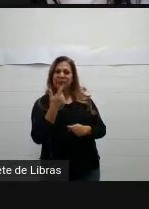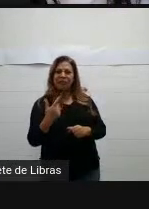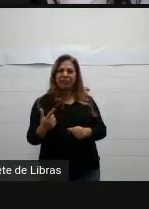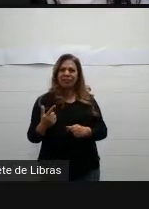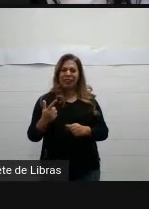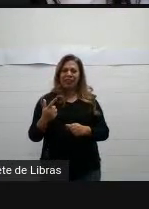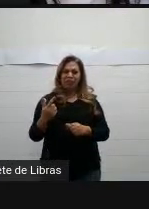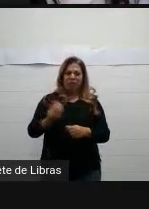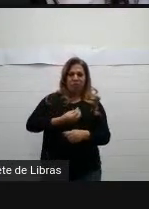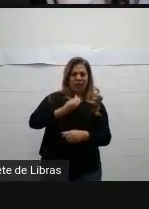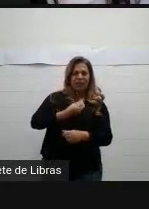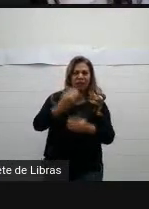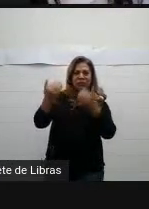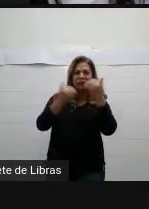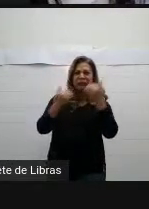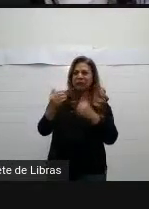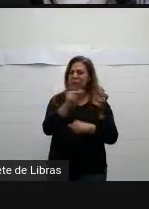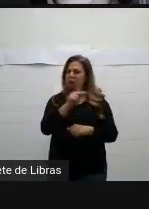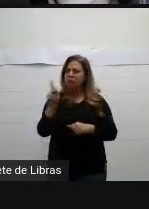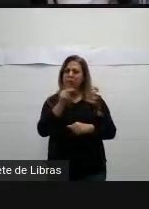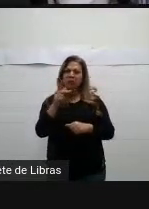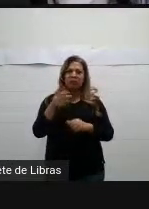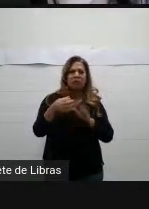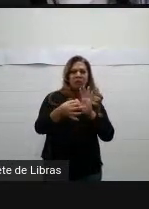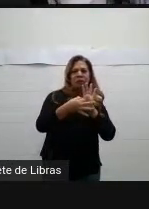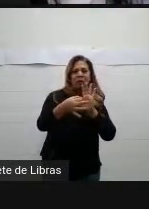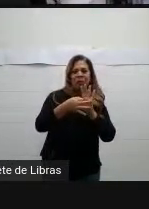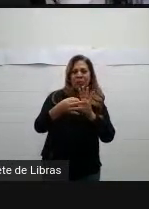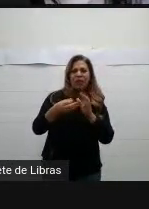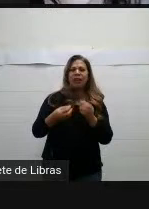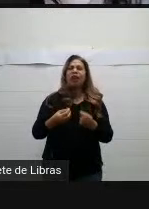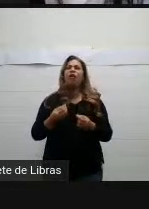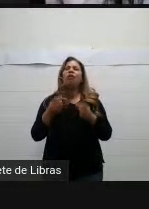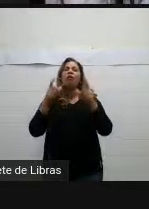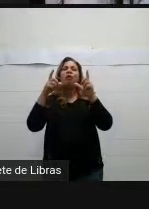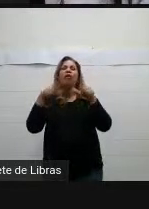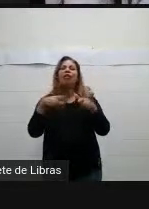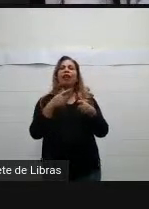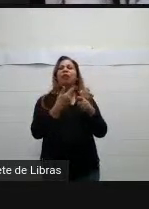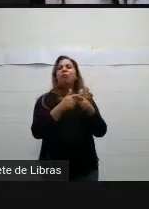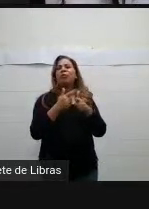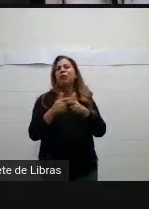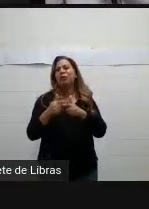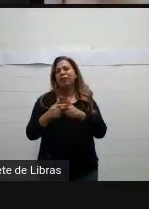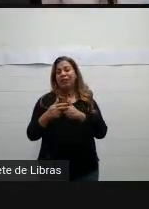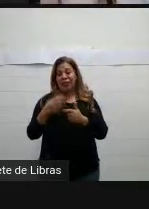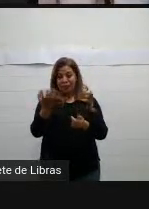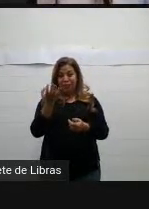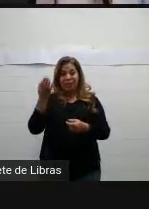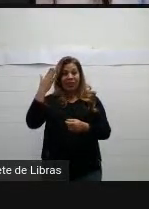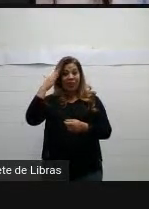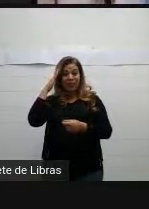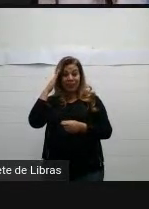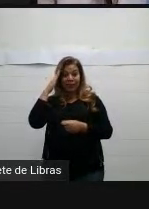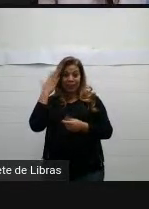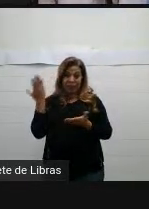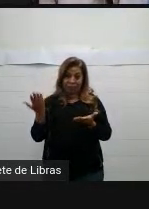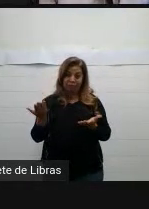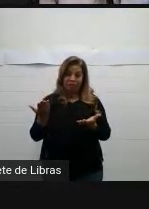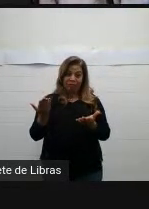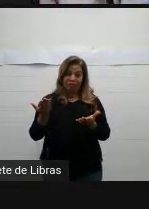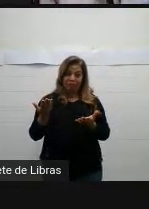na instituição, os professores não abordam, aonde é que está o problema? Eu queria entender. Então, com base, né,